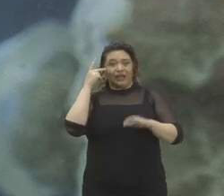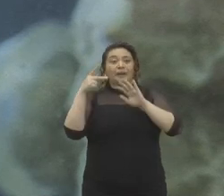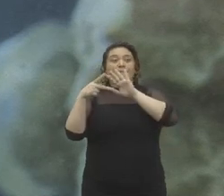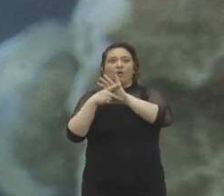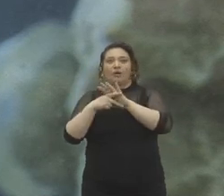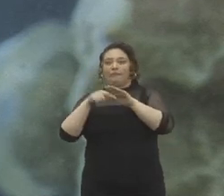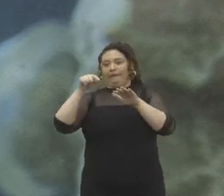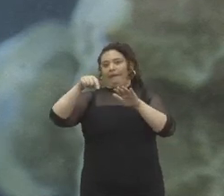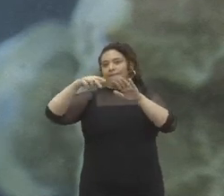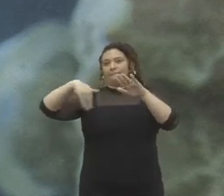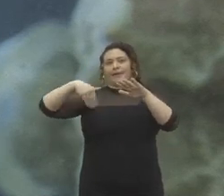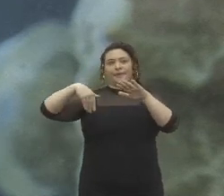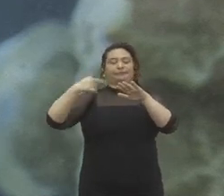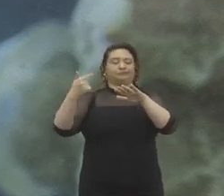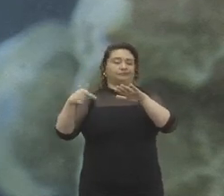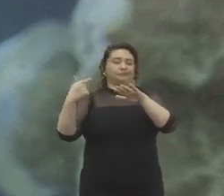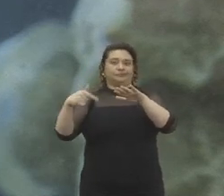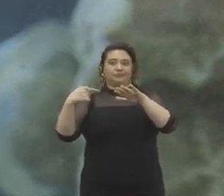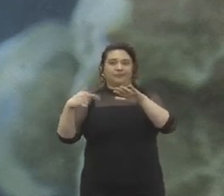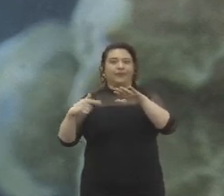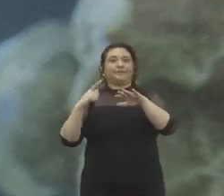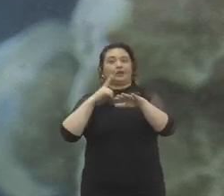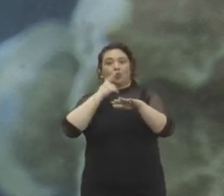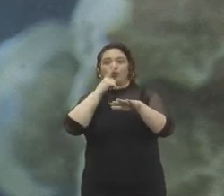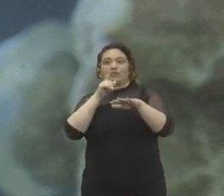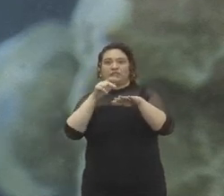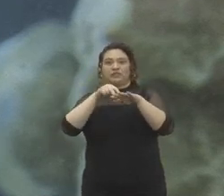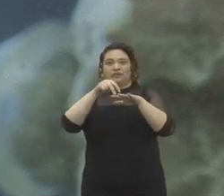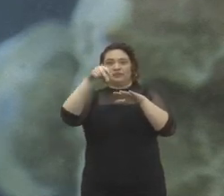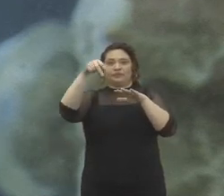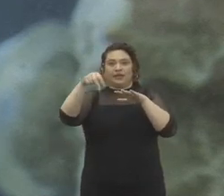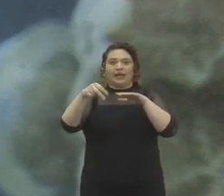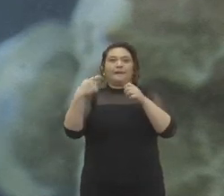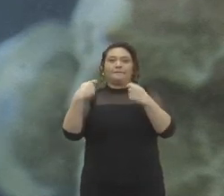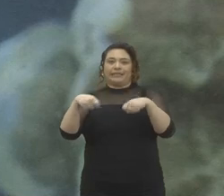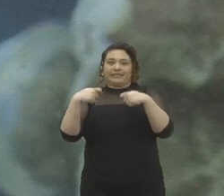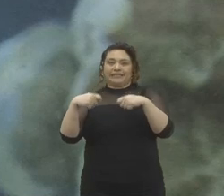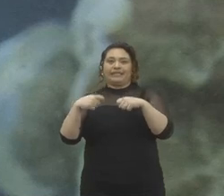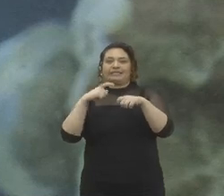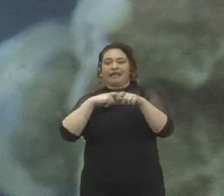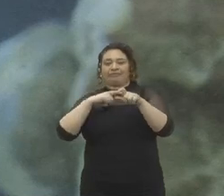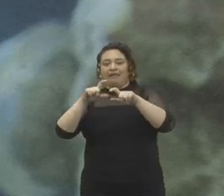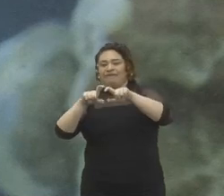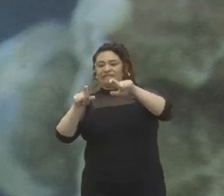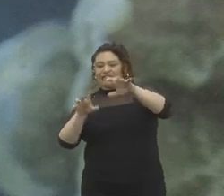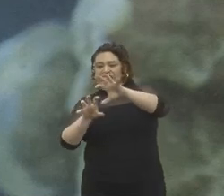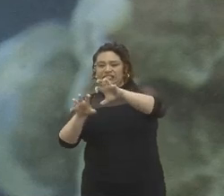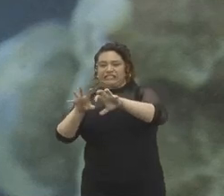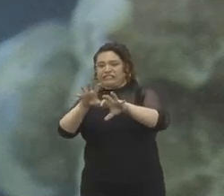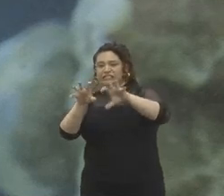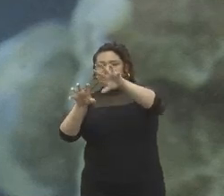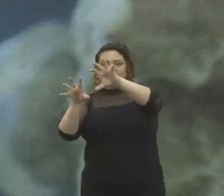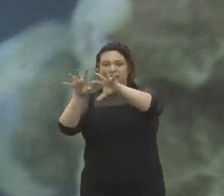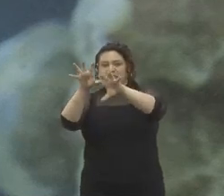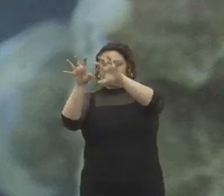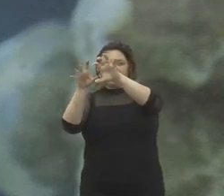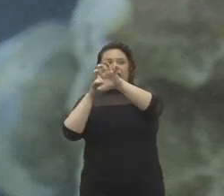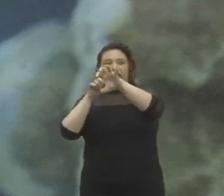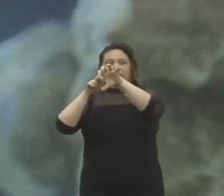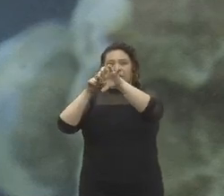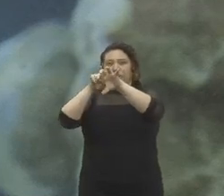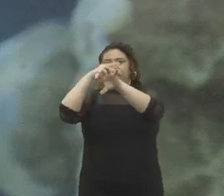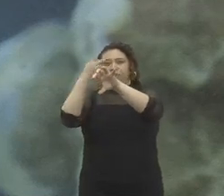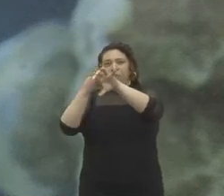não tem praia então para você desembarcar ali você desembarcar num Costão coberto de craca escorregadio então é uma